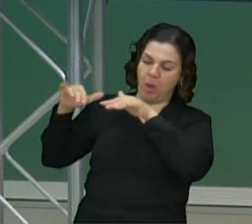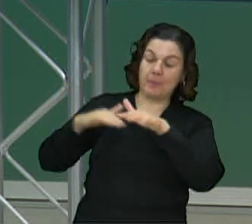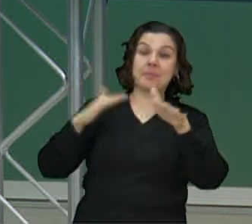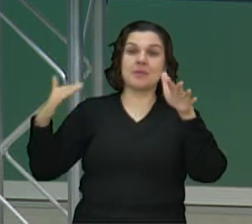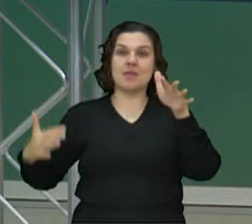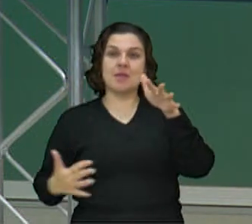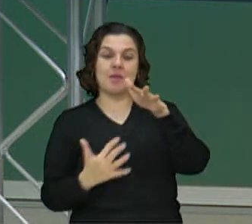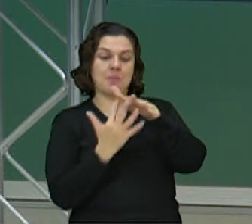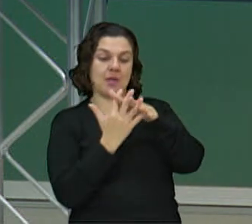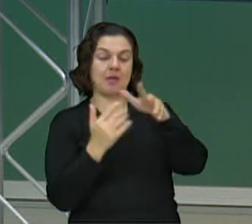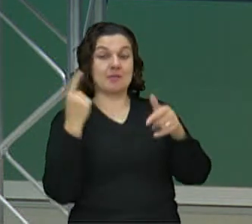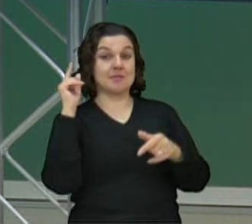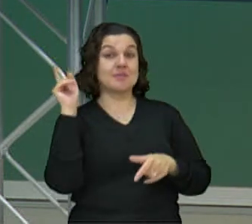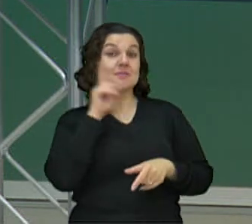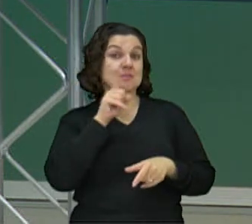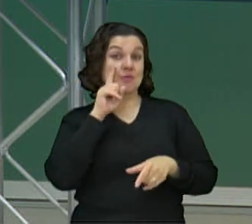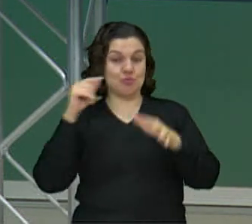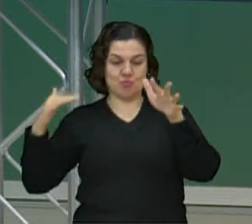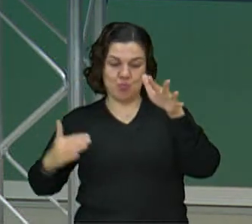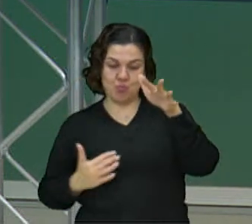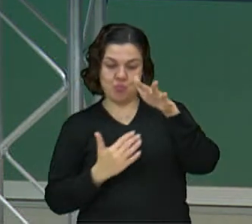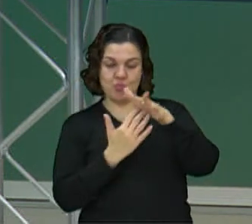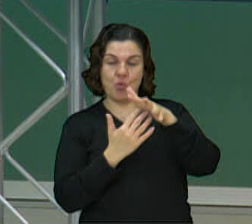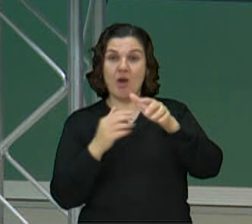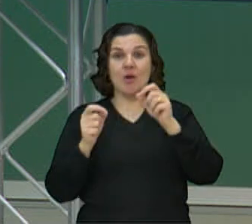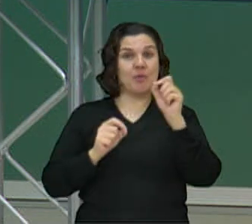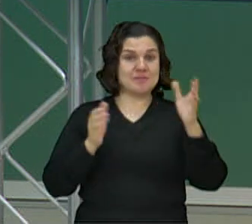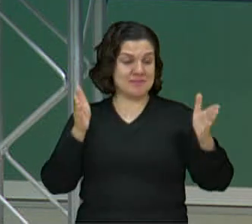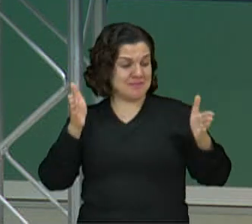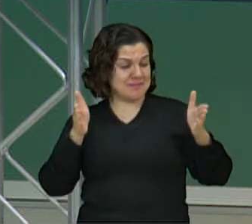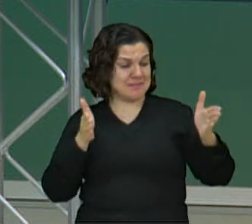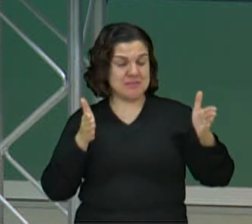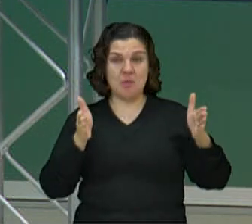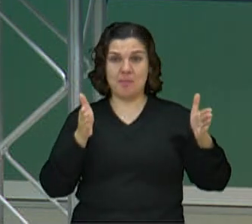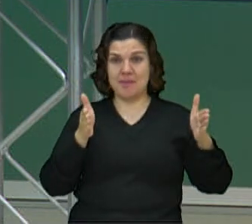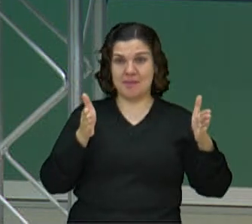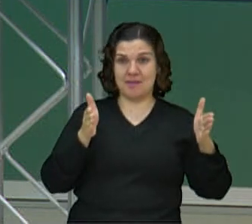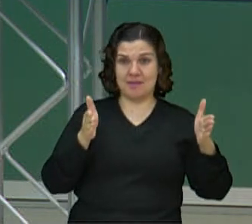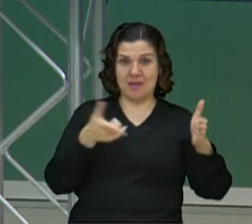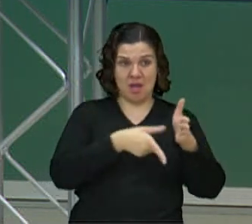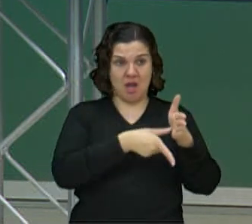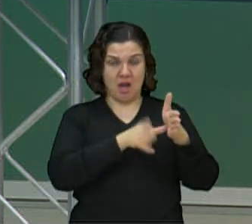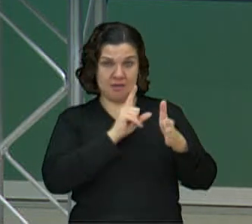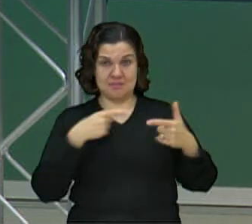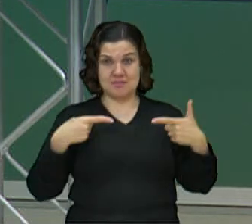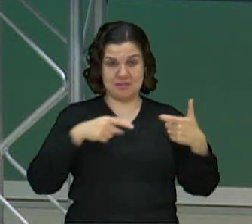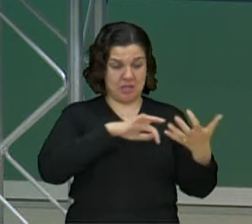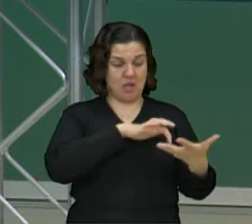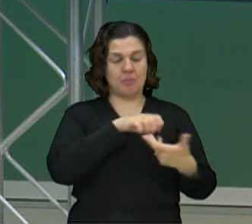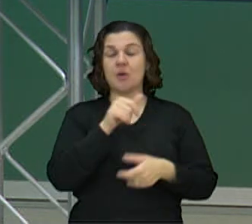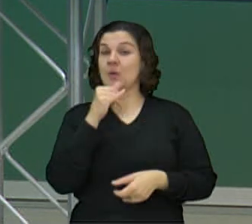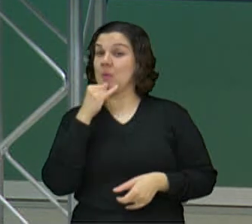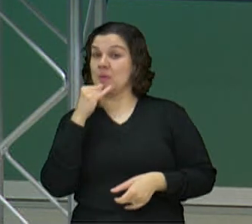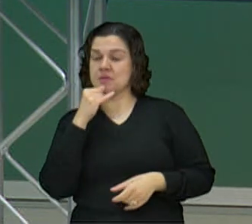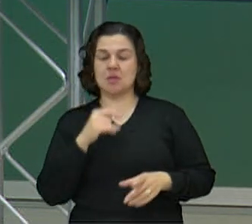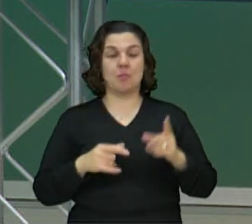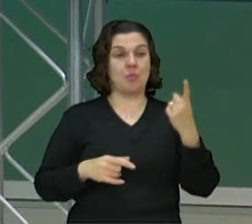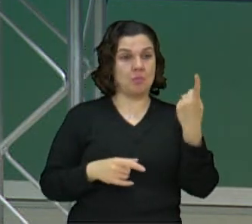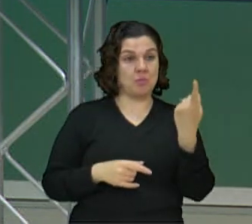imigrantes para os Estados Unidos nesse período aí que antecedeu a Primeira Guerra Mundial. Por exemplo,